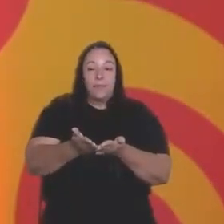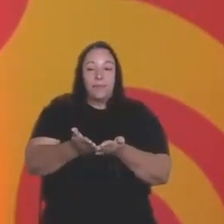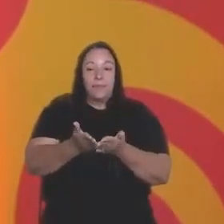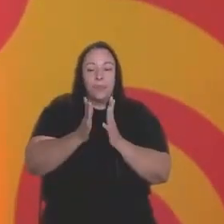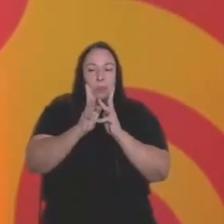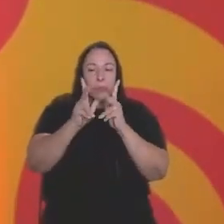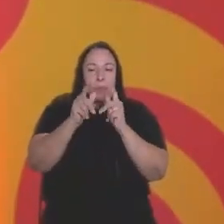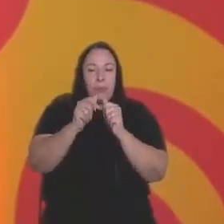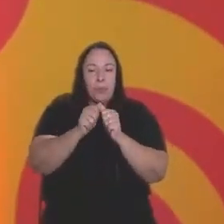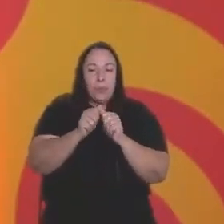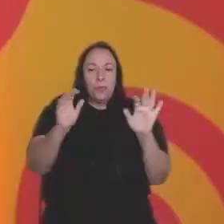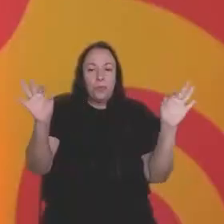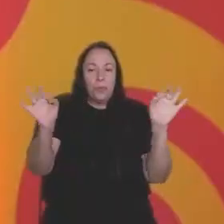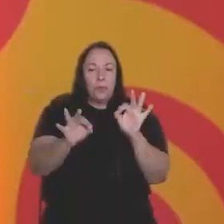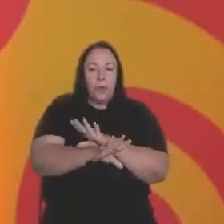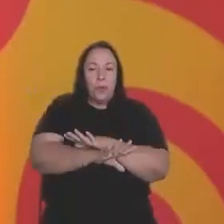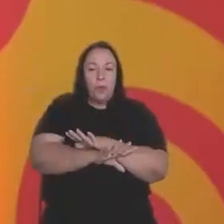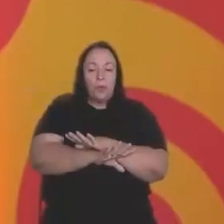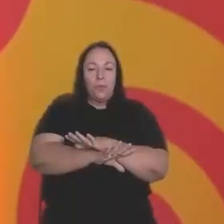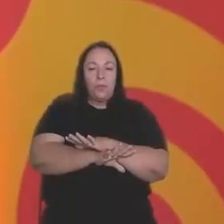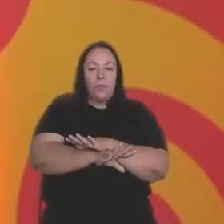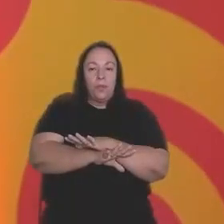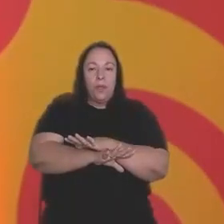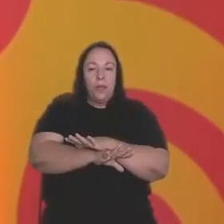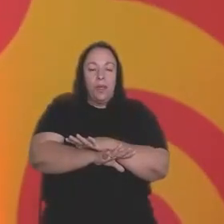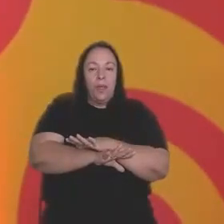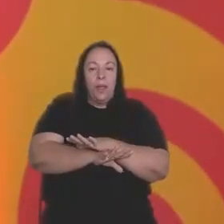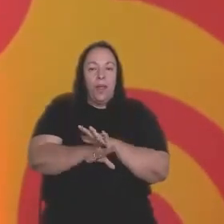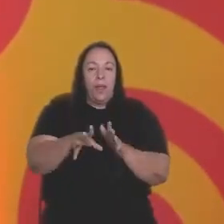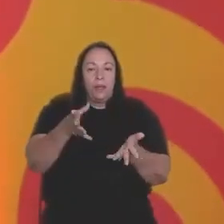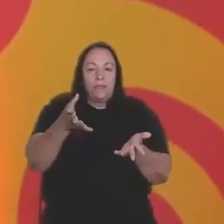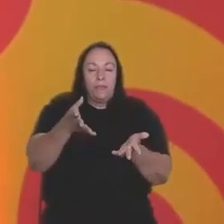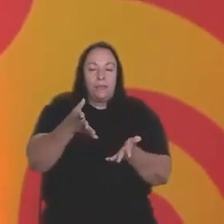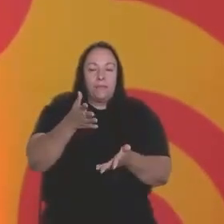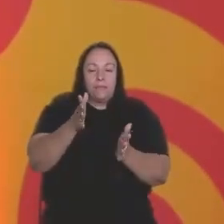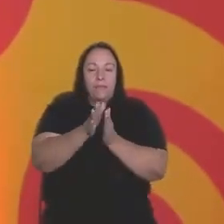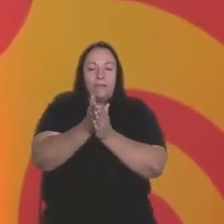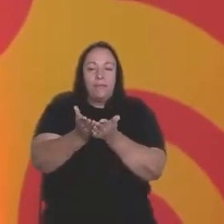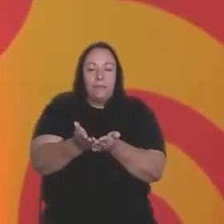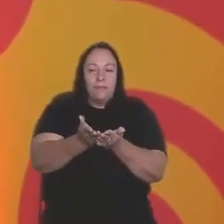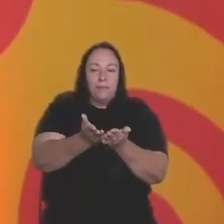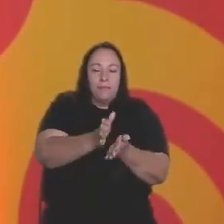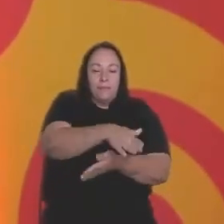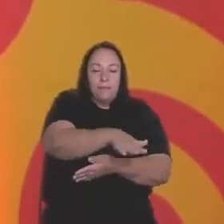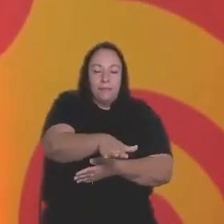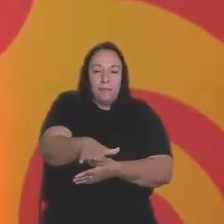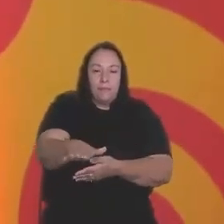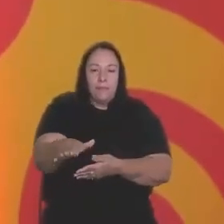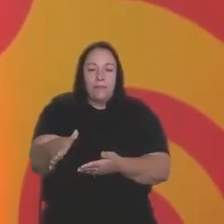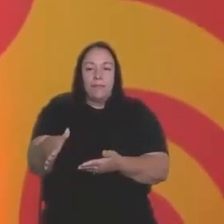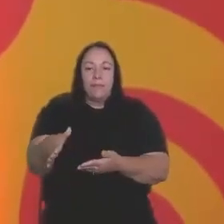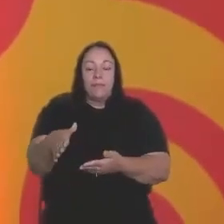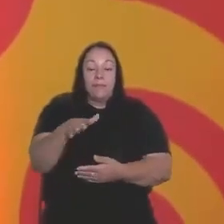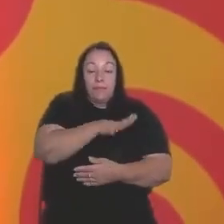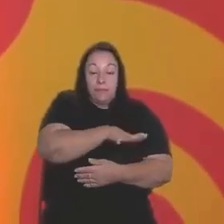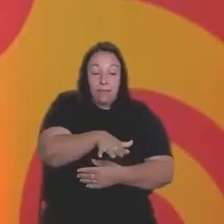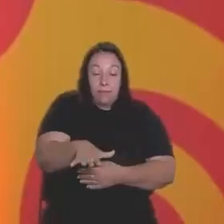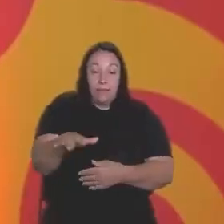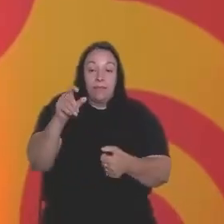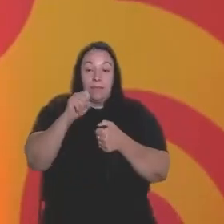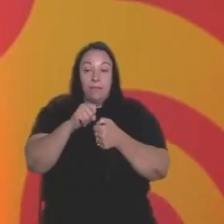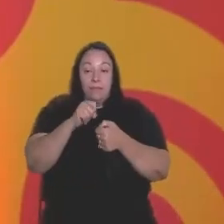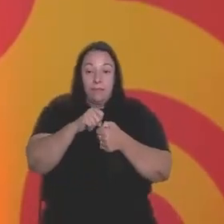tudo muito pronto, a gente rouba parte da essência de um livro infantil, que é justamente essa interação, que é justamente a criança